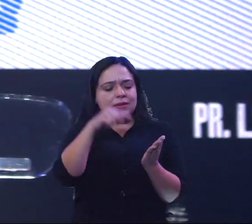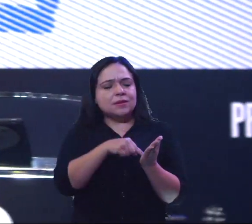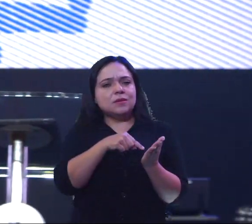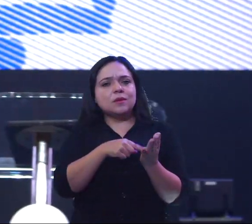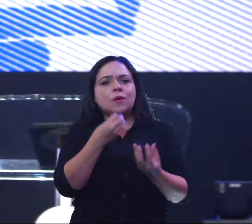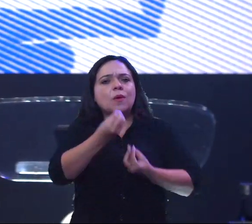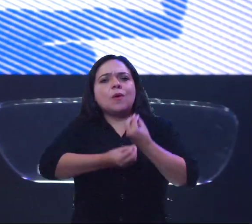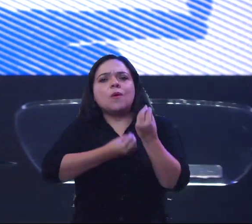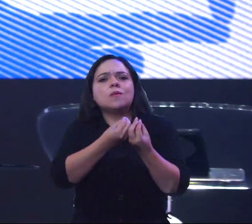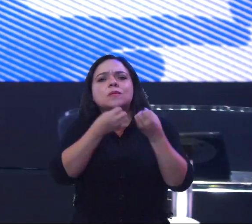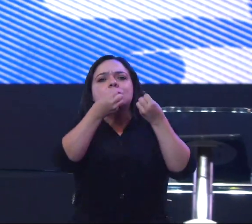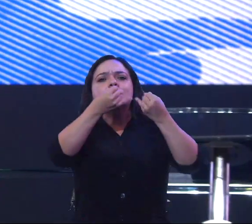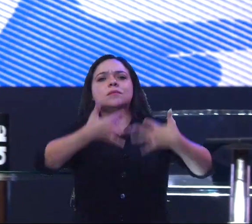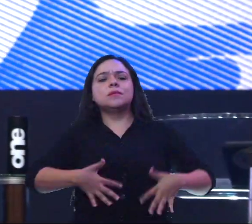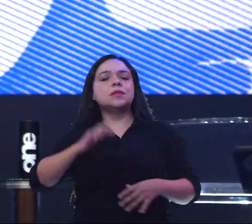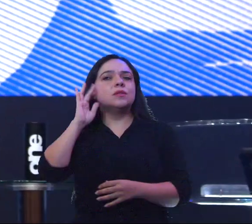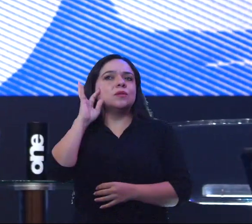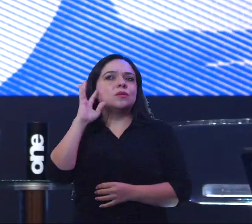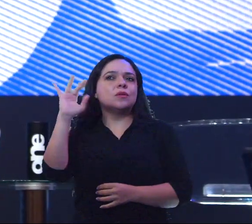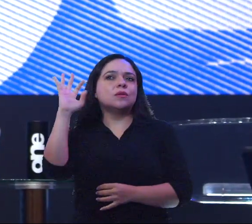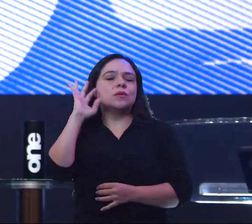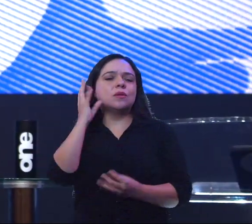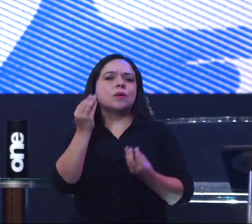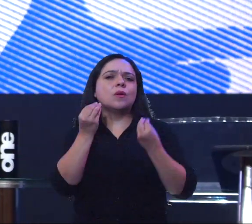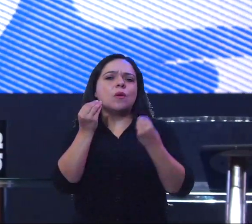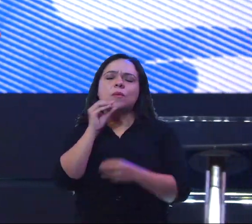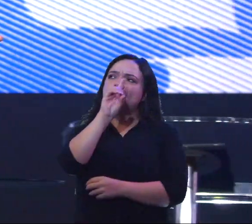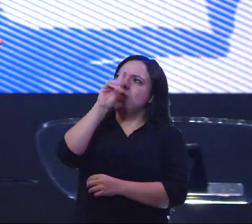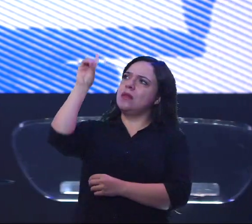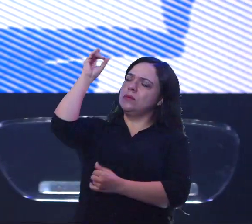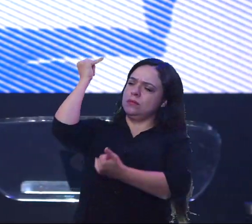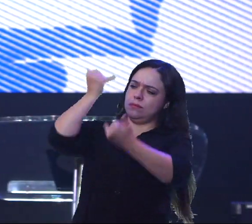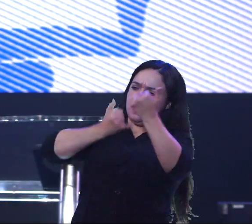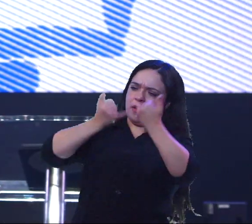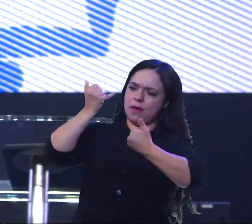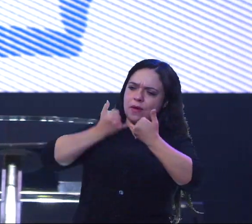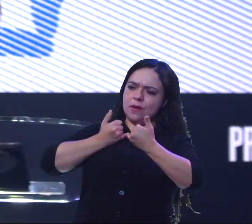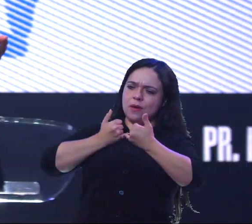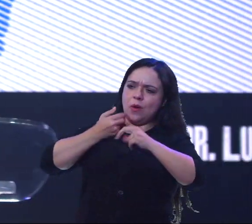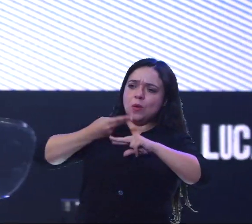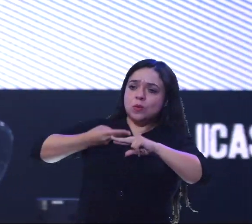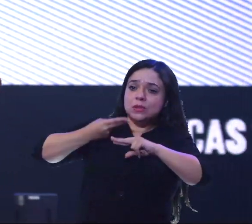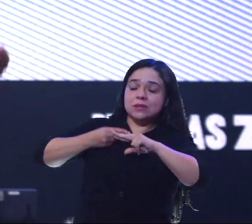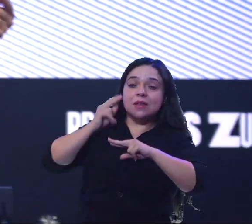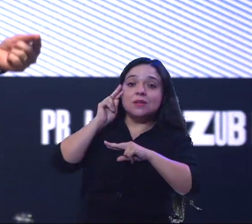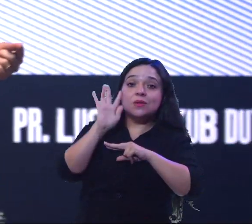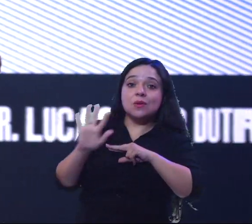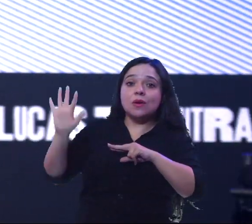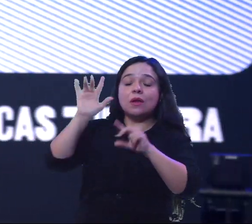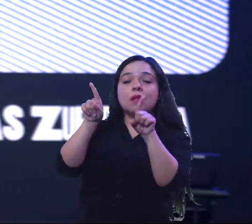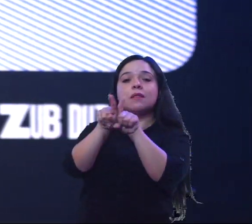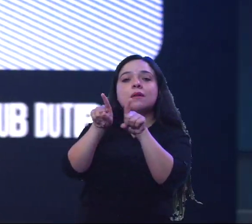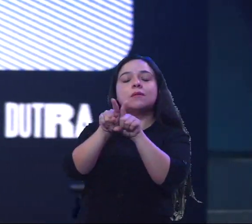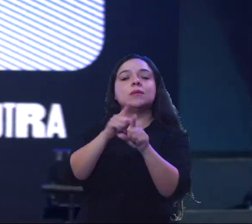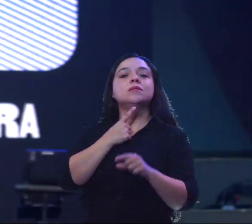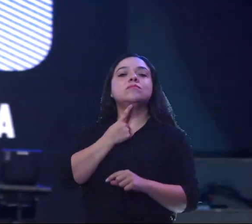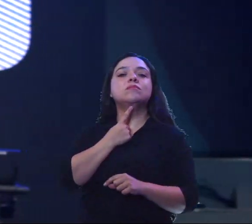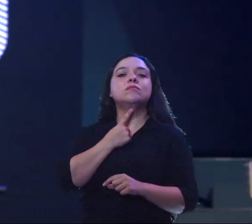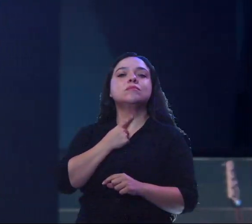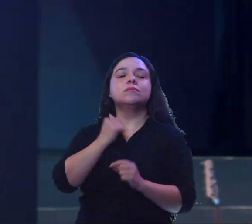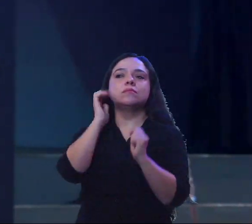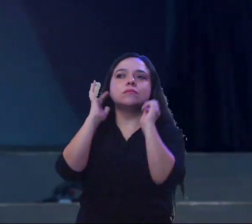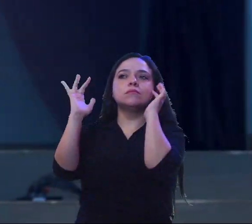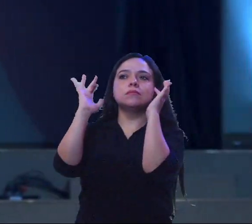se revela, como que Deus fala conosco através de sonhos, visões e desejos que Ele coloca também no nosso